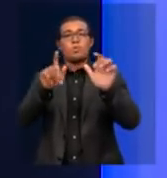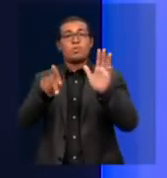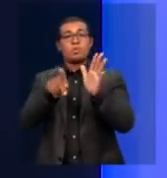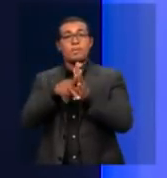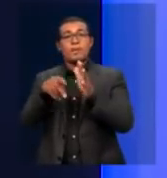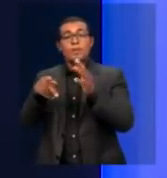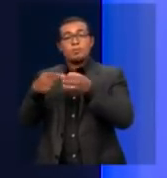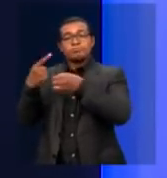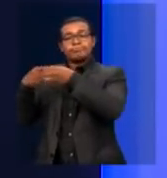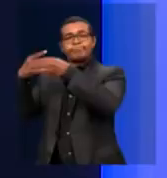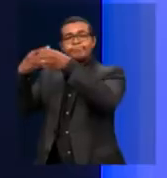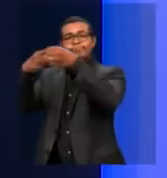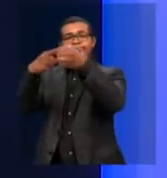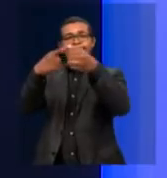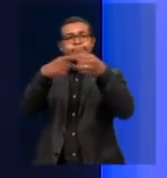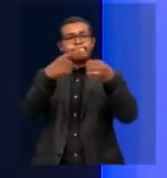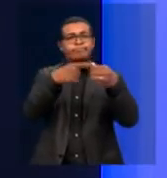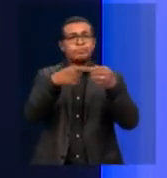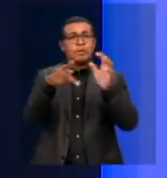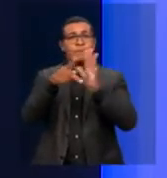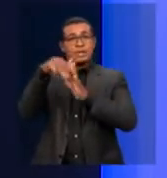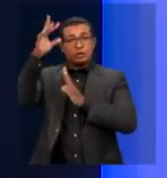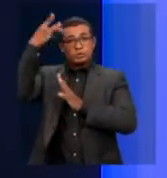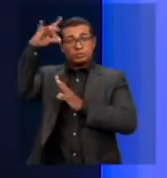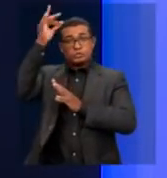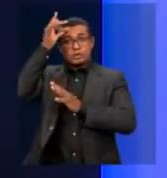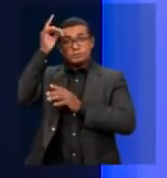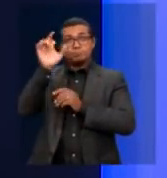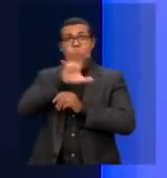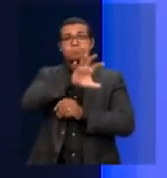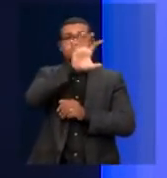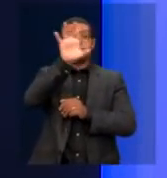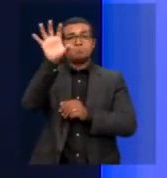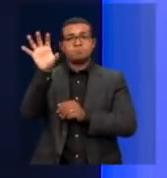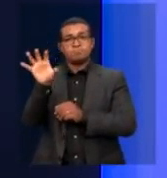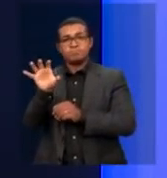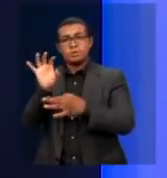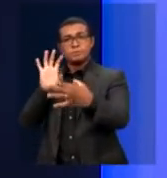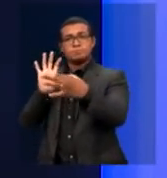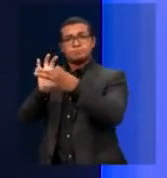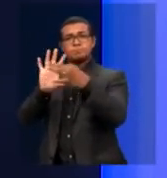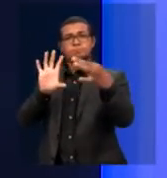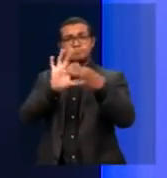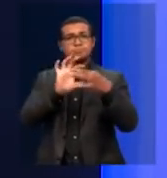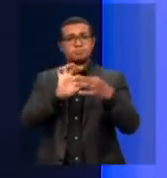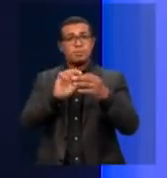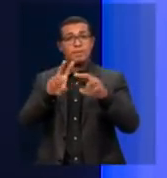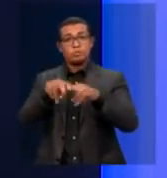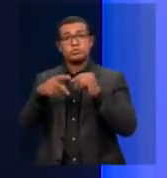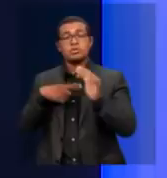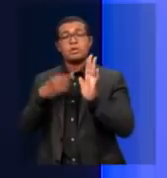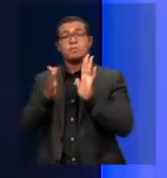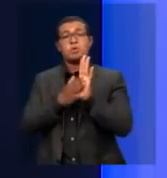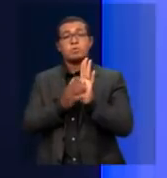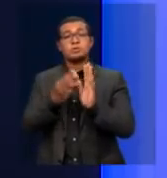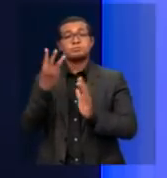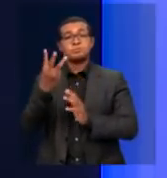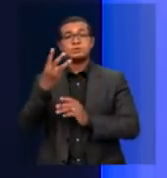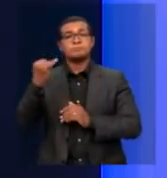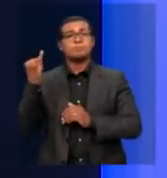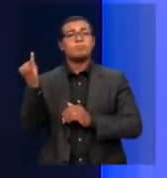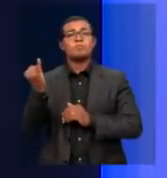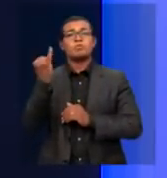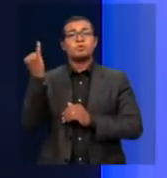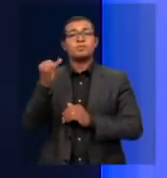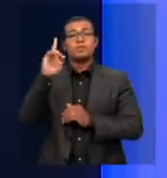do estado do espírito santo e aí nós estamos propondo três ações importantes uma que é